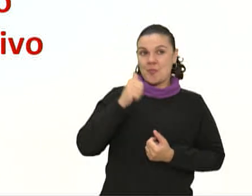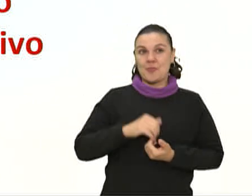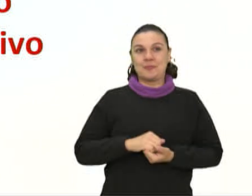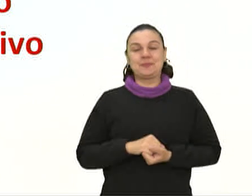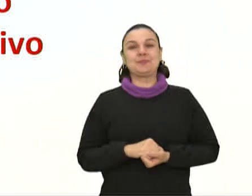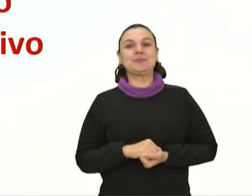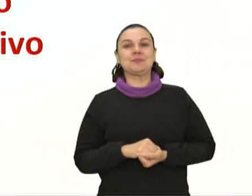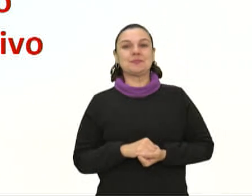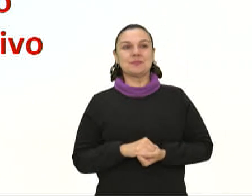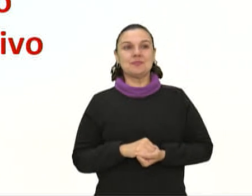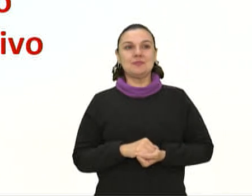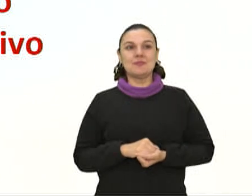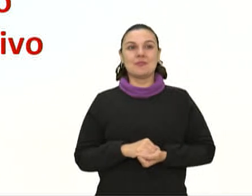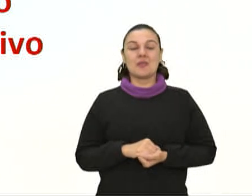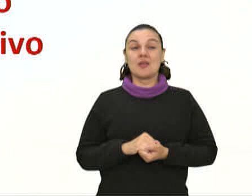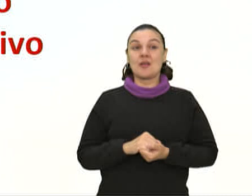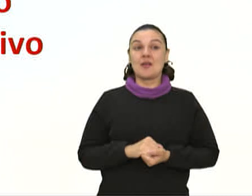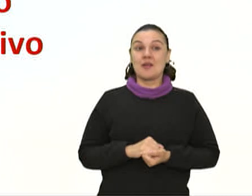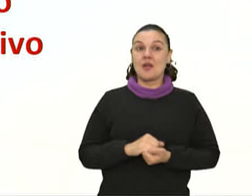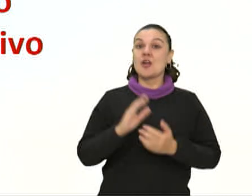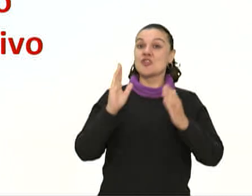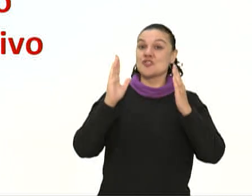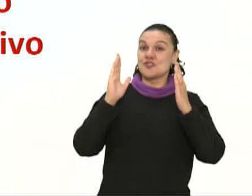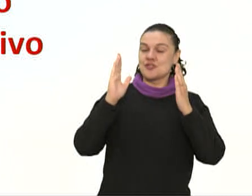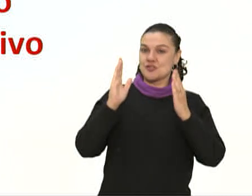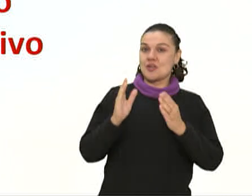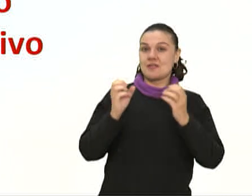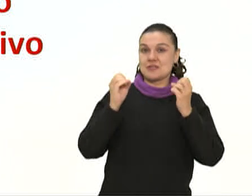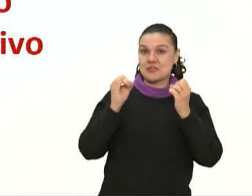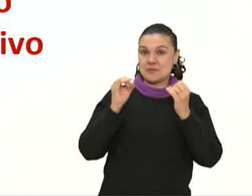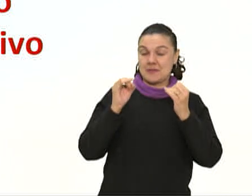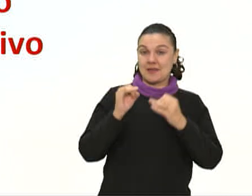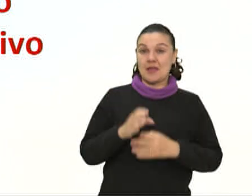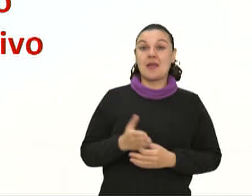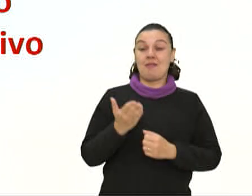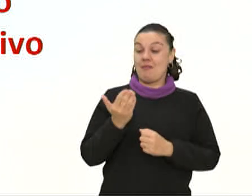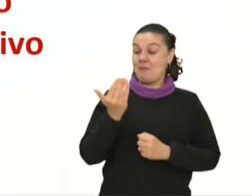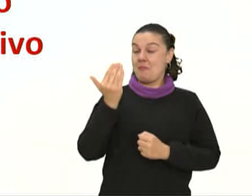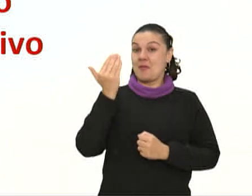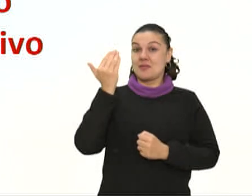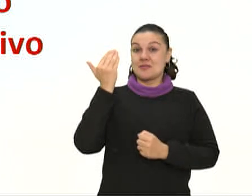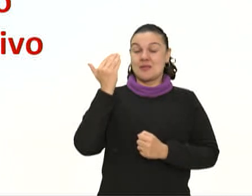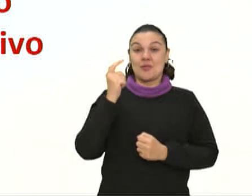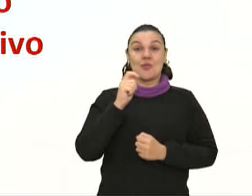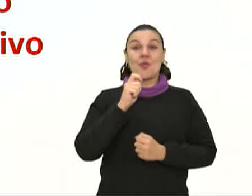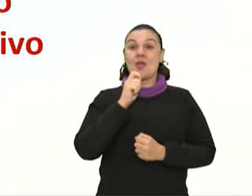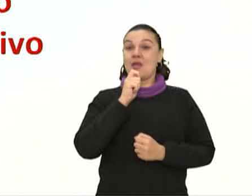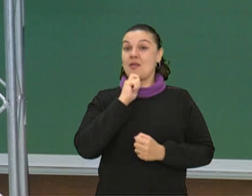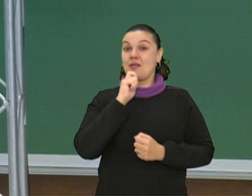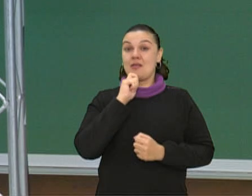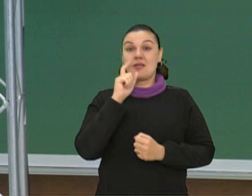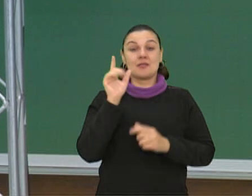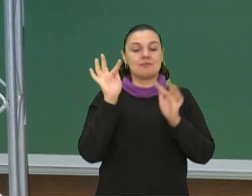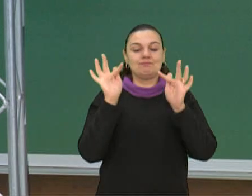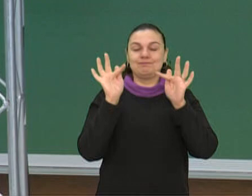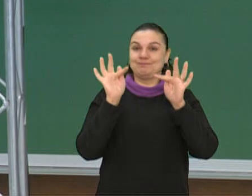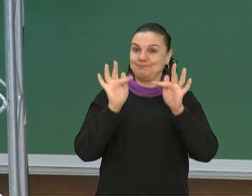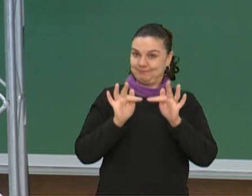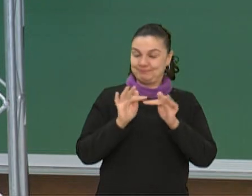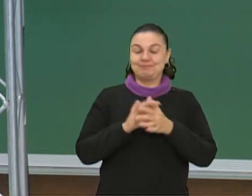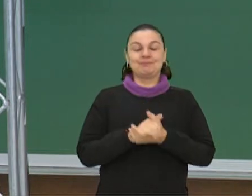modo indicativo. Como eu disse, pretérito imperfeito é aquele passado que não se